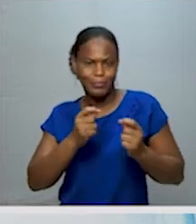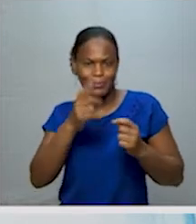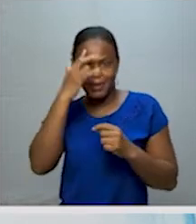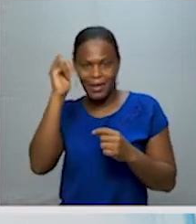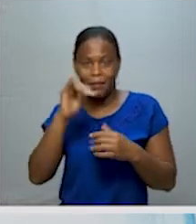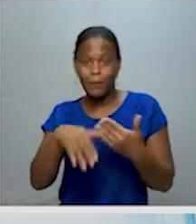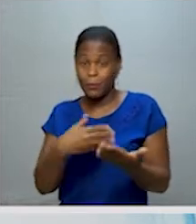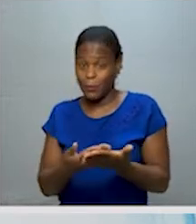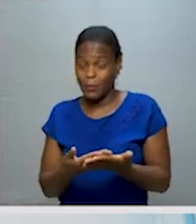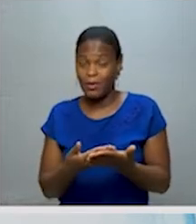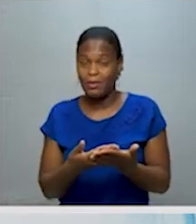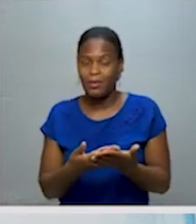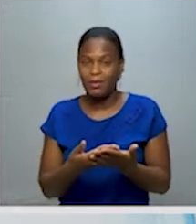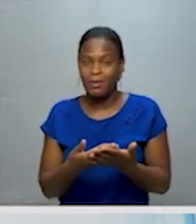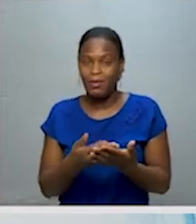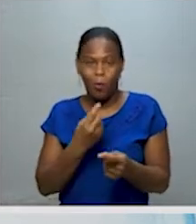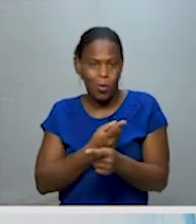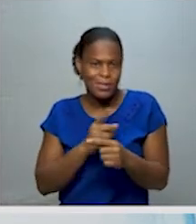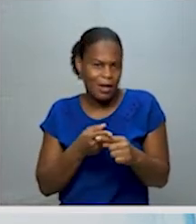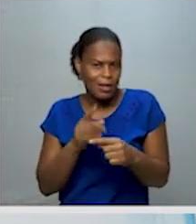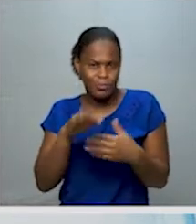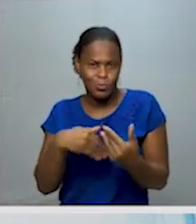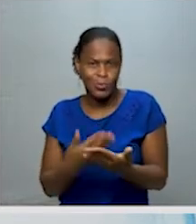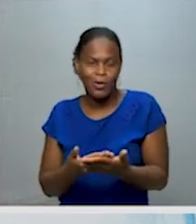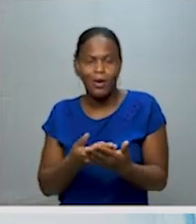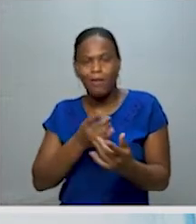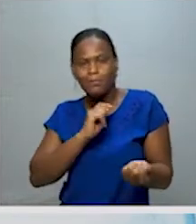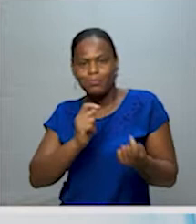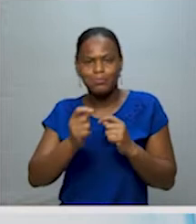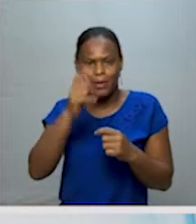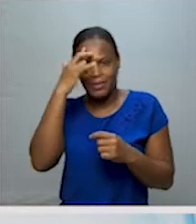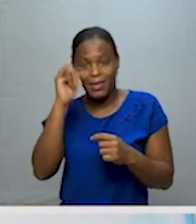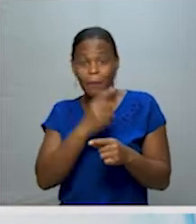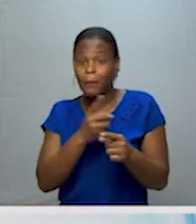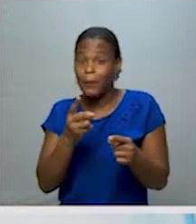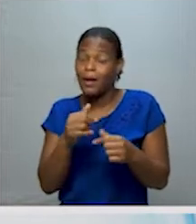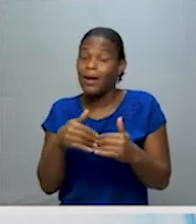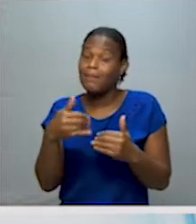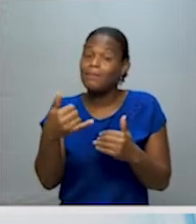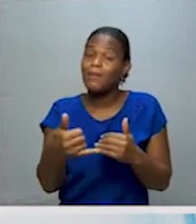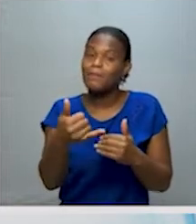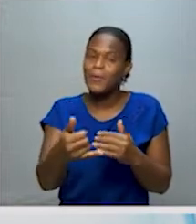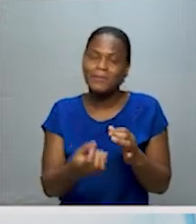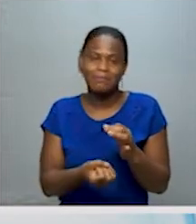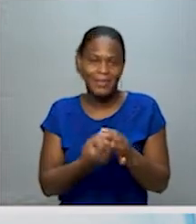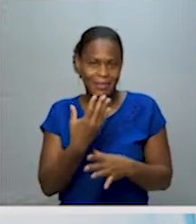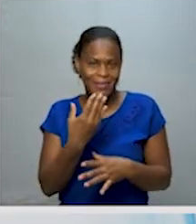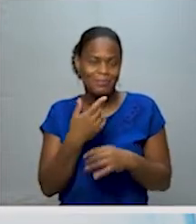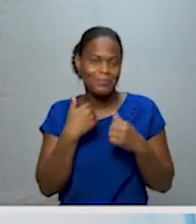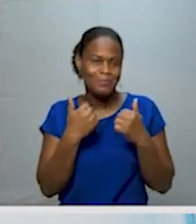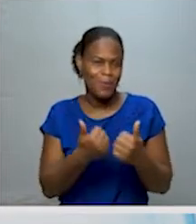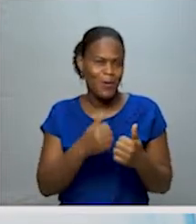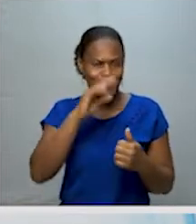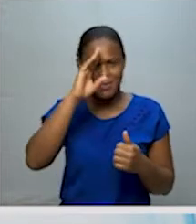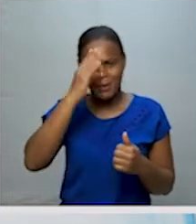ideias, propor, não é? Propor coisas interessantes, debater ideias, porque a partir daí nascem